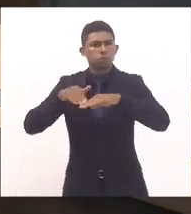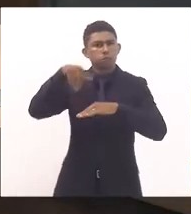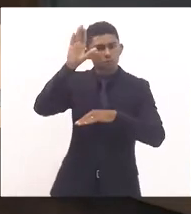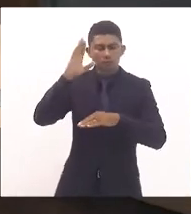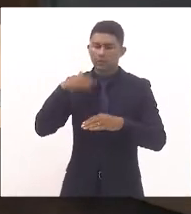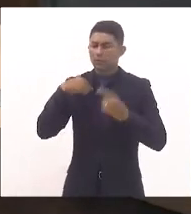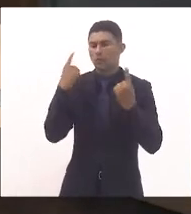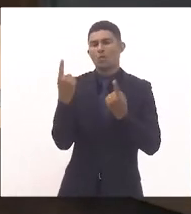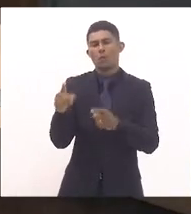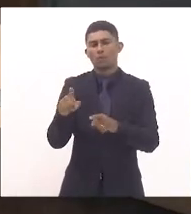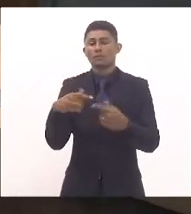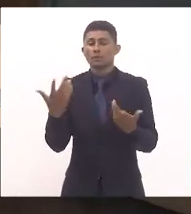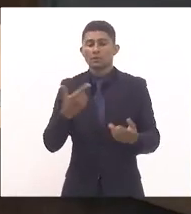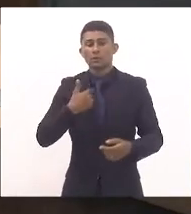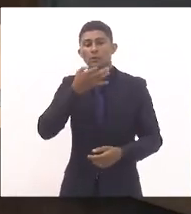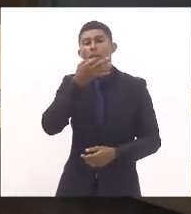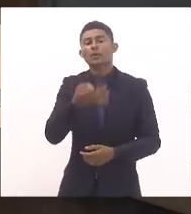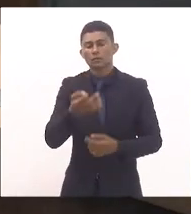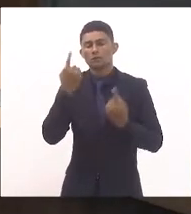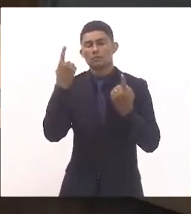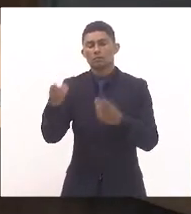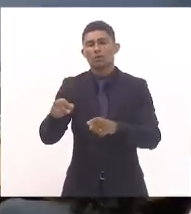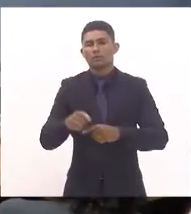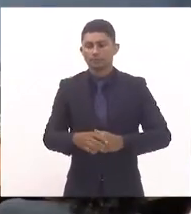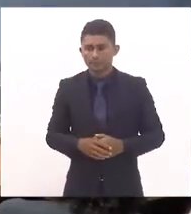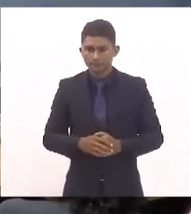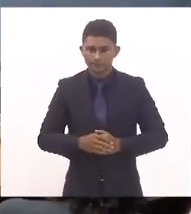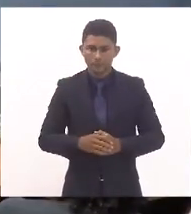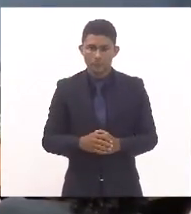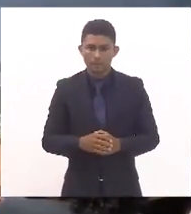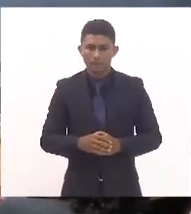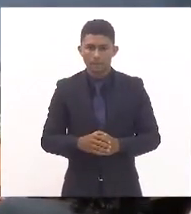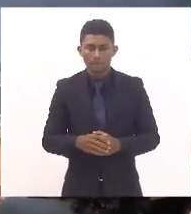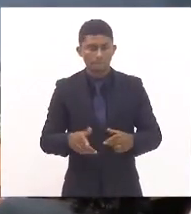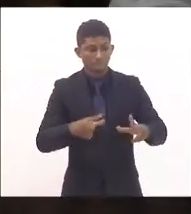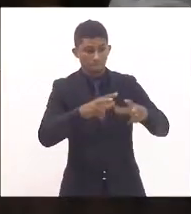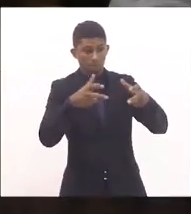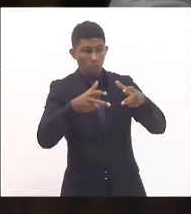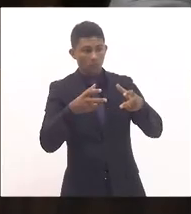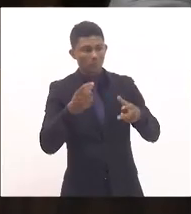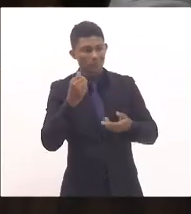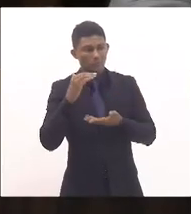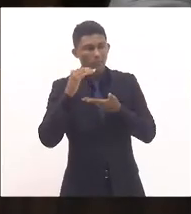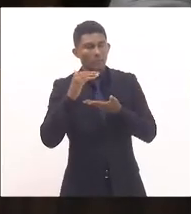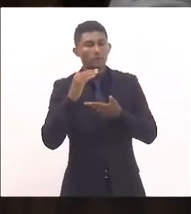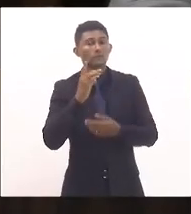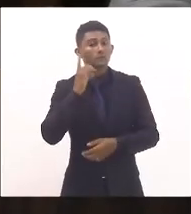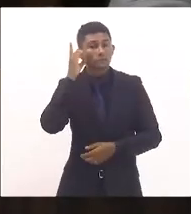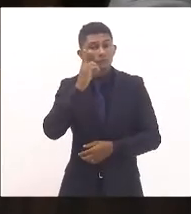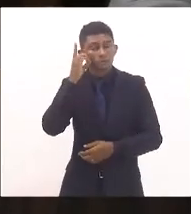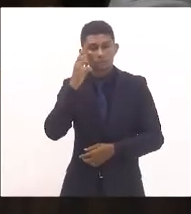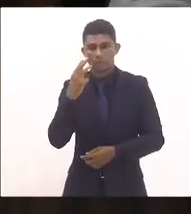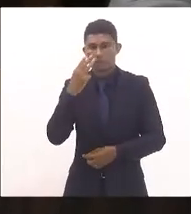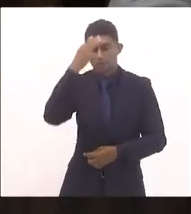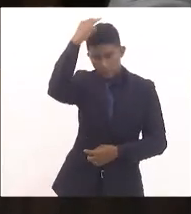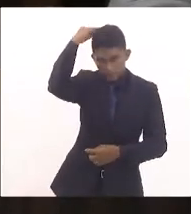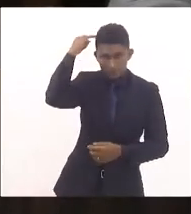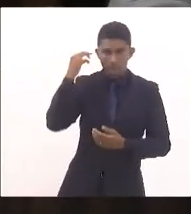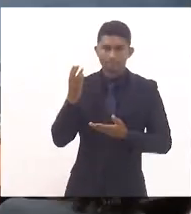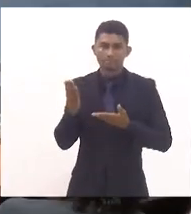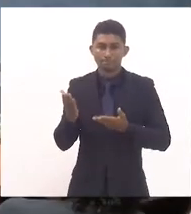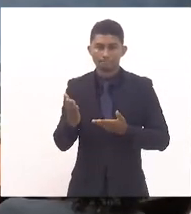parecer, já que eu vou dar o parecer, é contrário. Pela Comissão de Orçamento, deputado Márcio Pacheco.